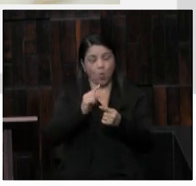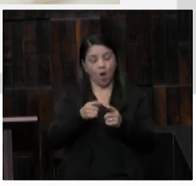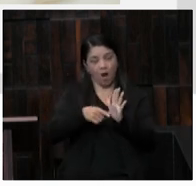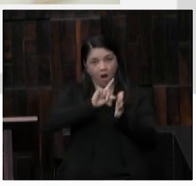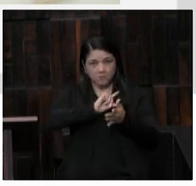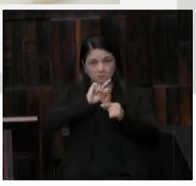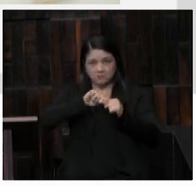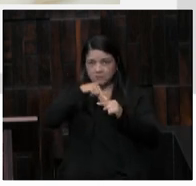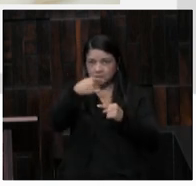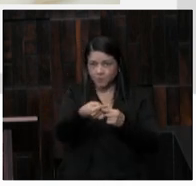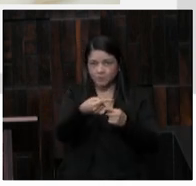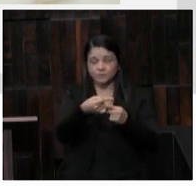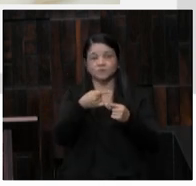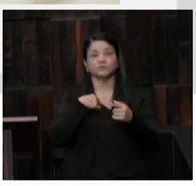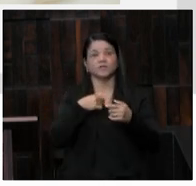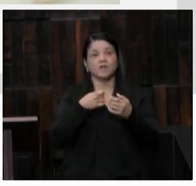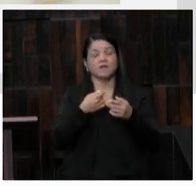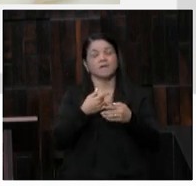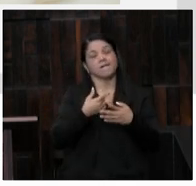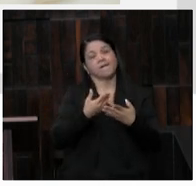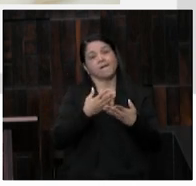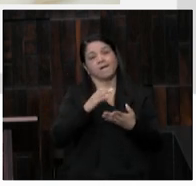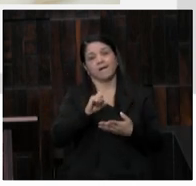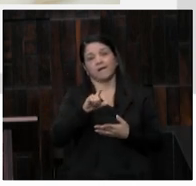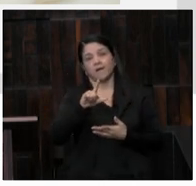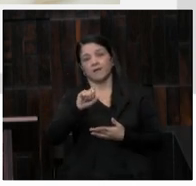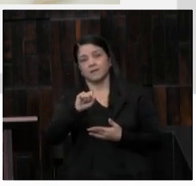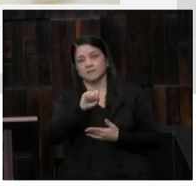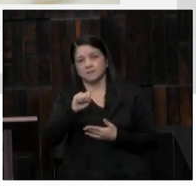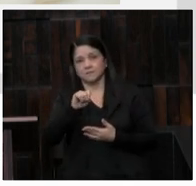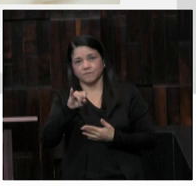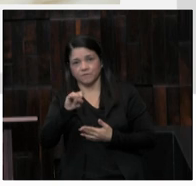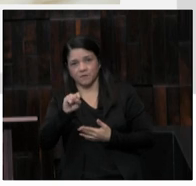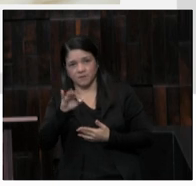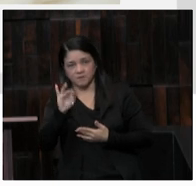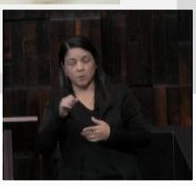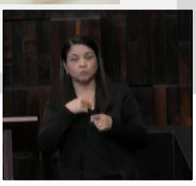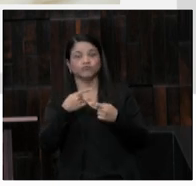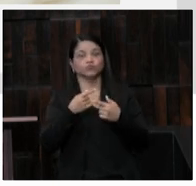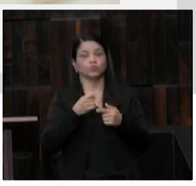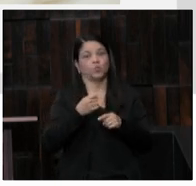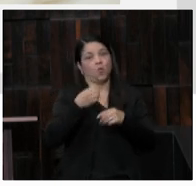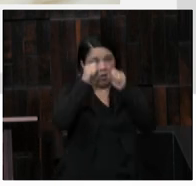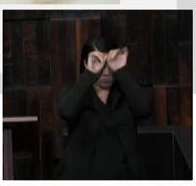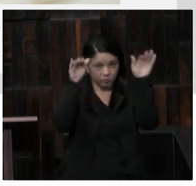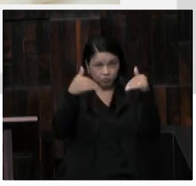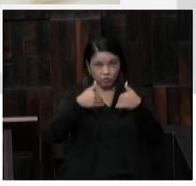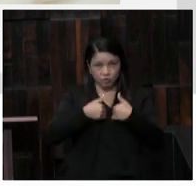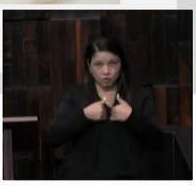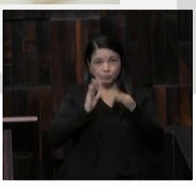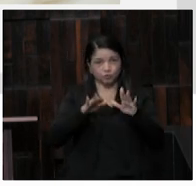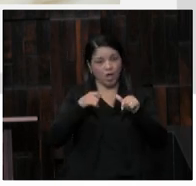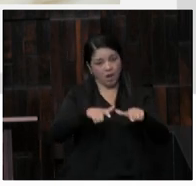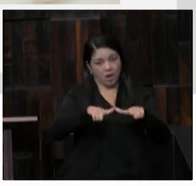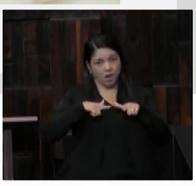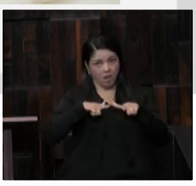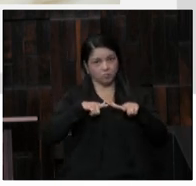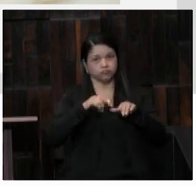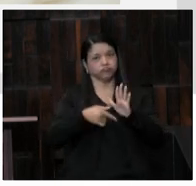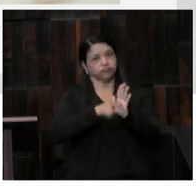ter uma classificação do nível de autismo, não laudar, que essas crianças elas já vão vir laudadas, mas a gente precisa de uma classificação única para traçar o perfil